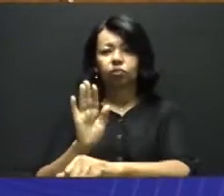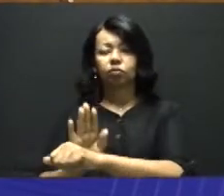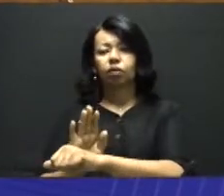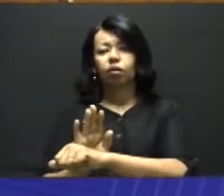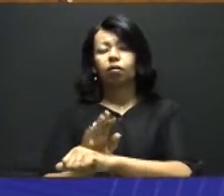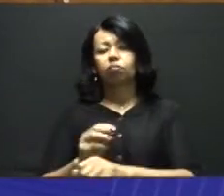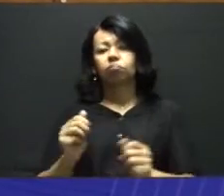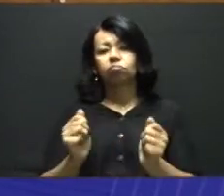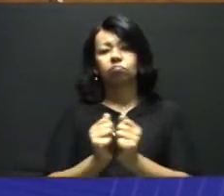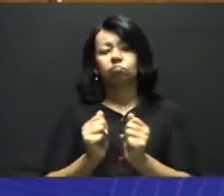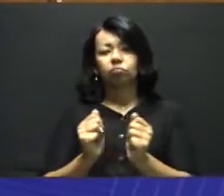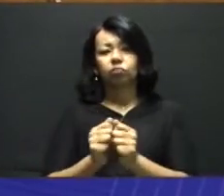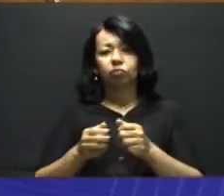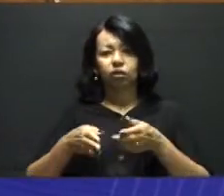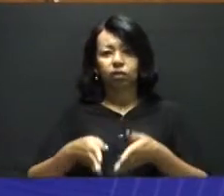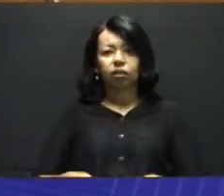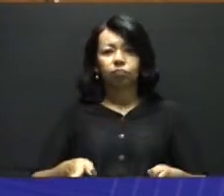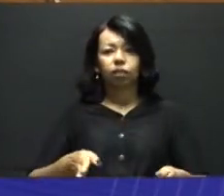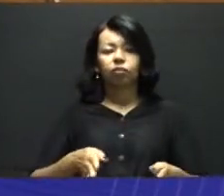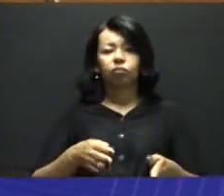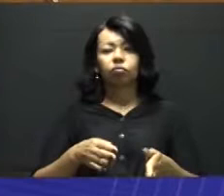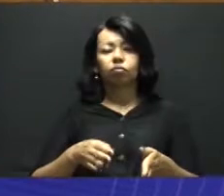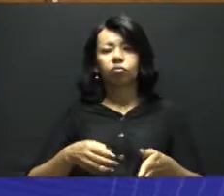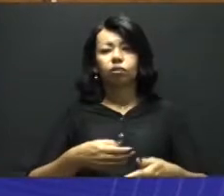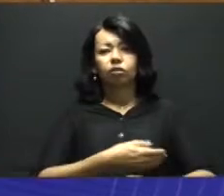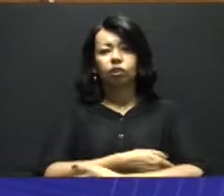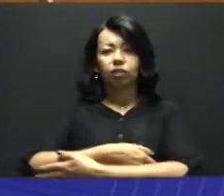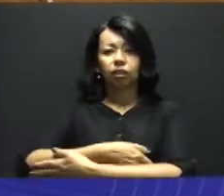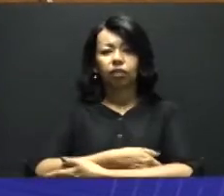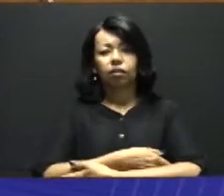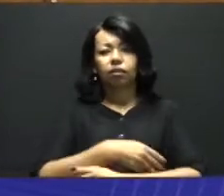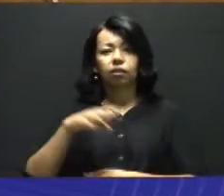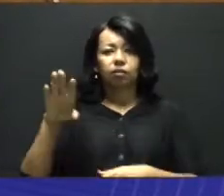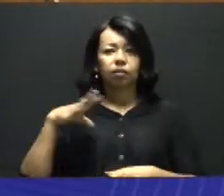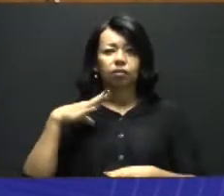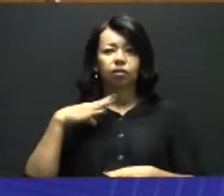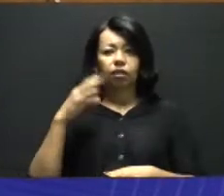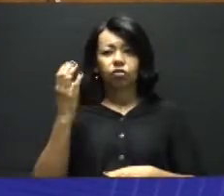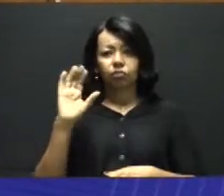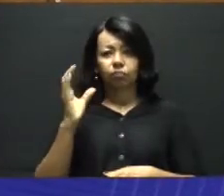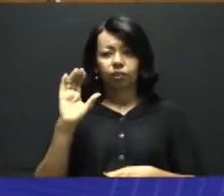com parte de crianças nas cidades de cubatão